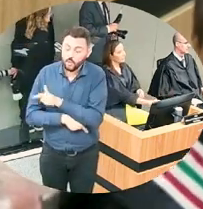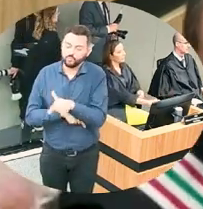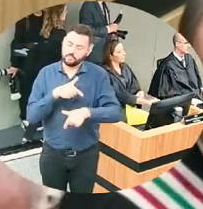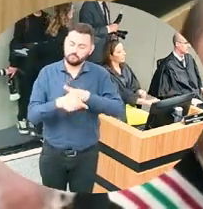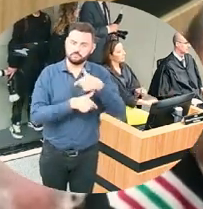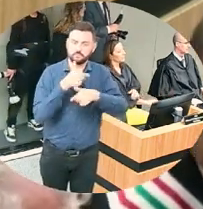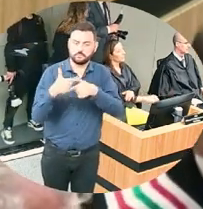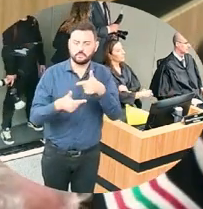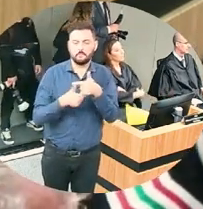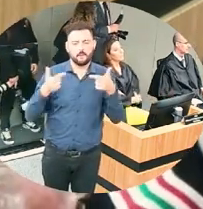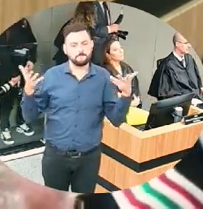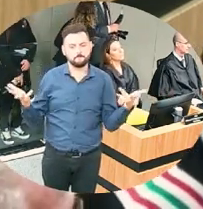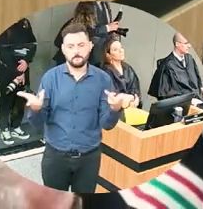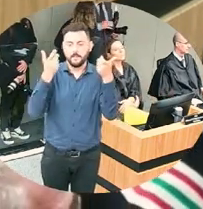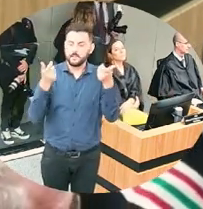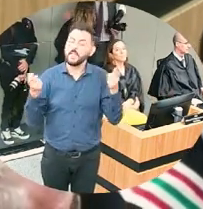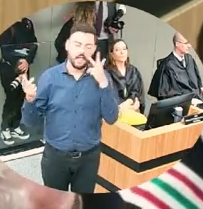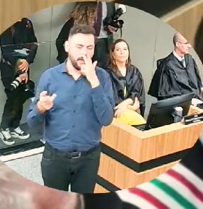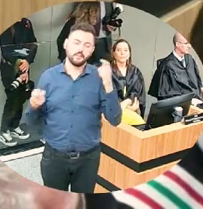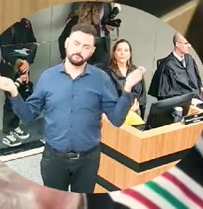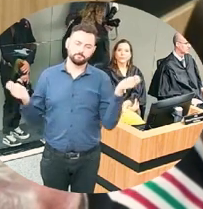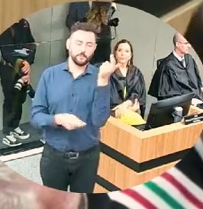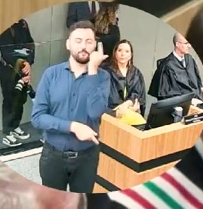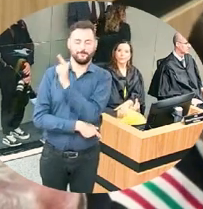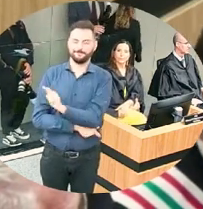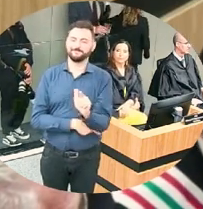forma adequada e acho que